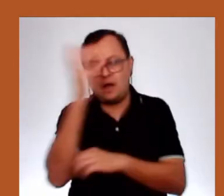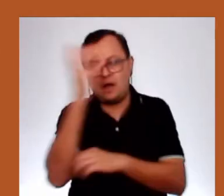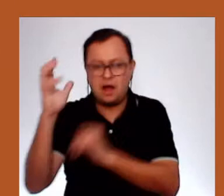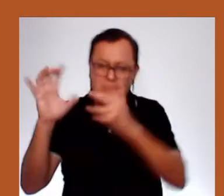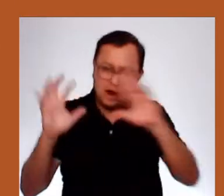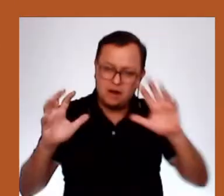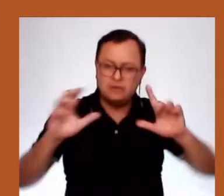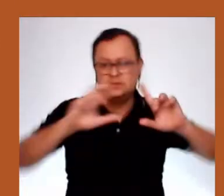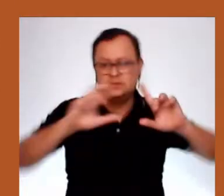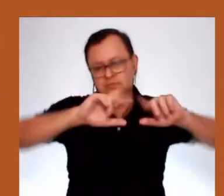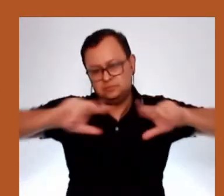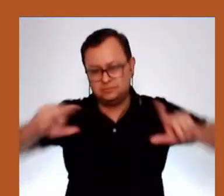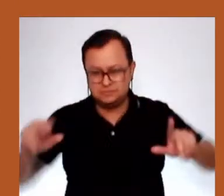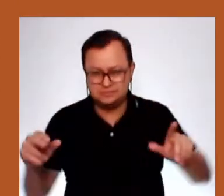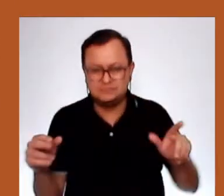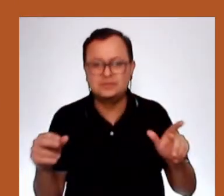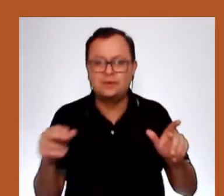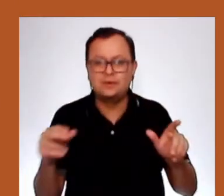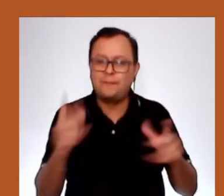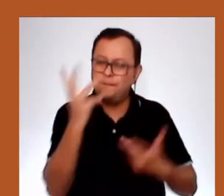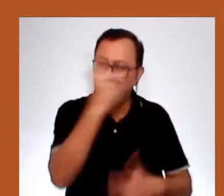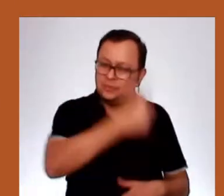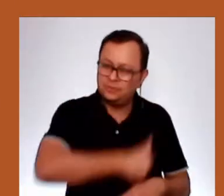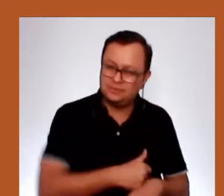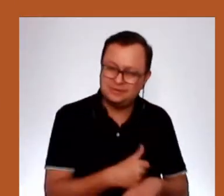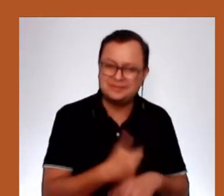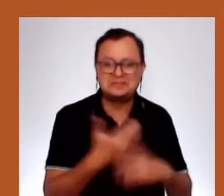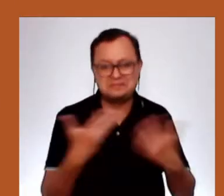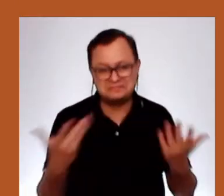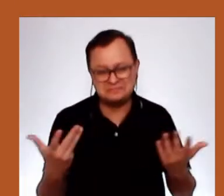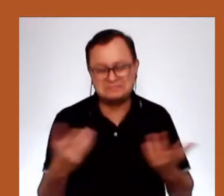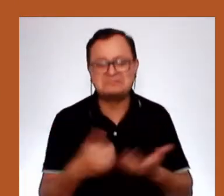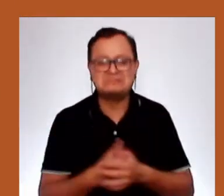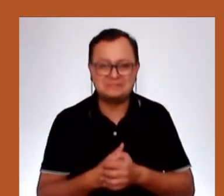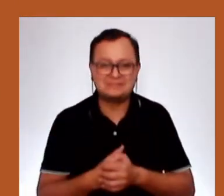Então, ele é um oásis em toda a sua plenitude, né, João?